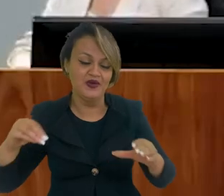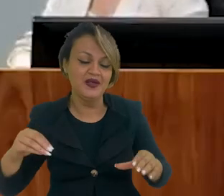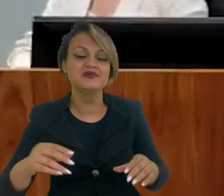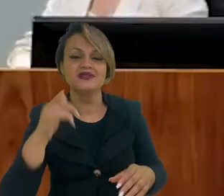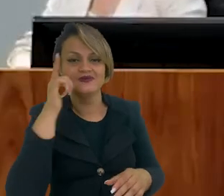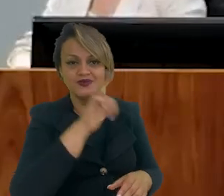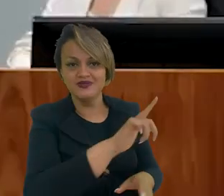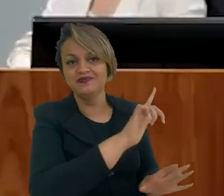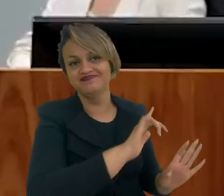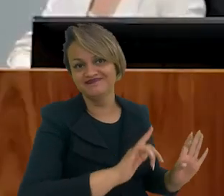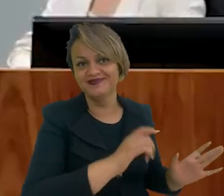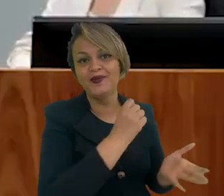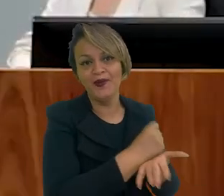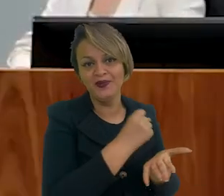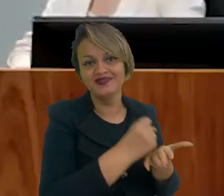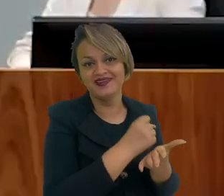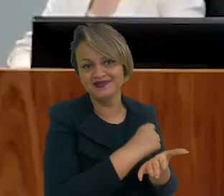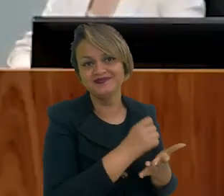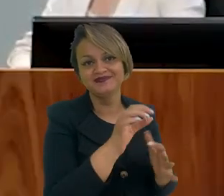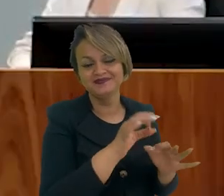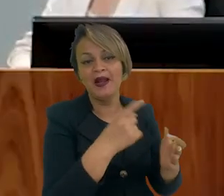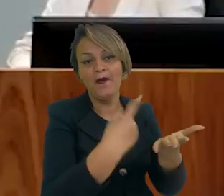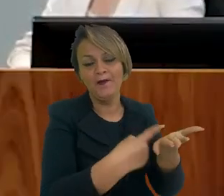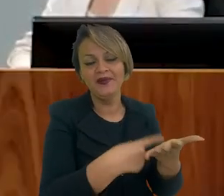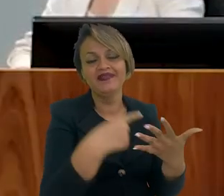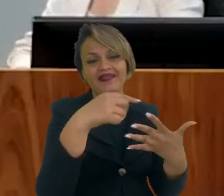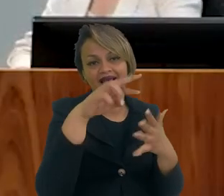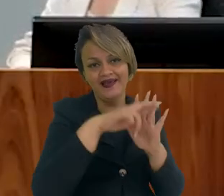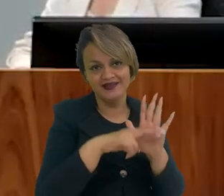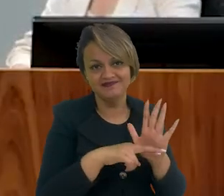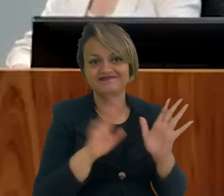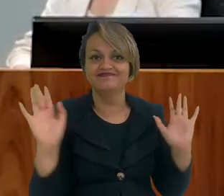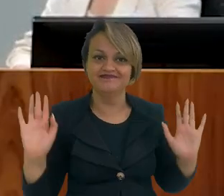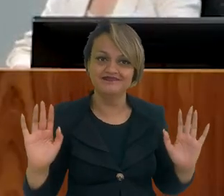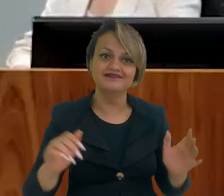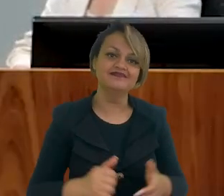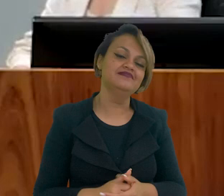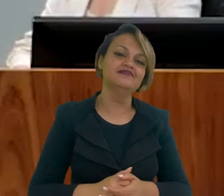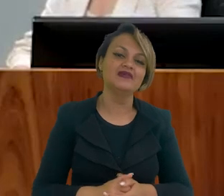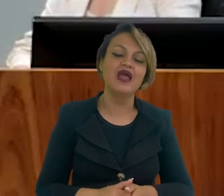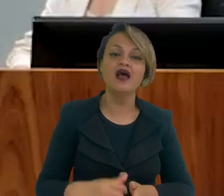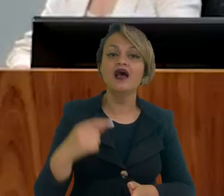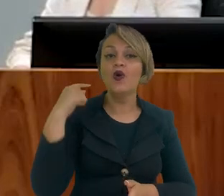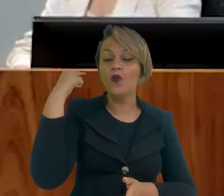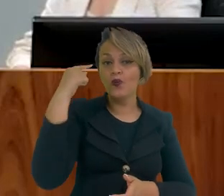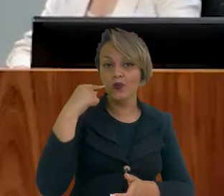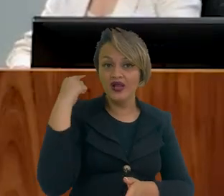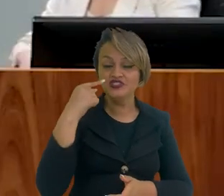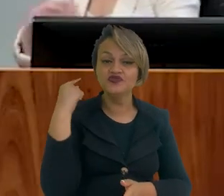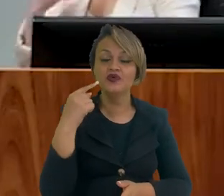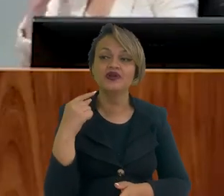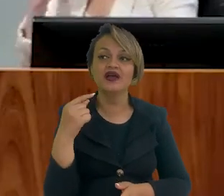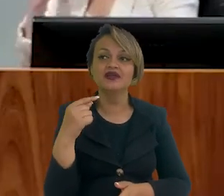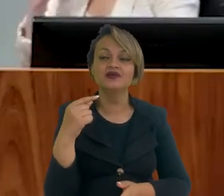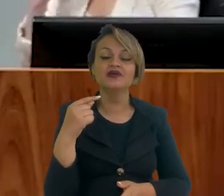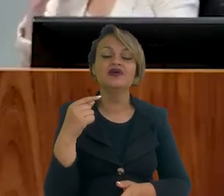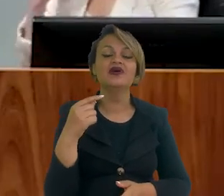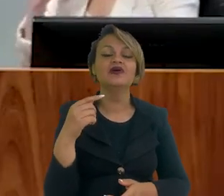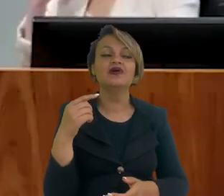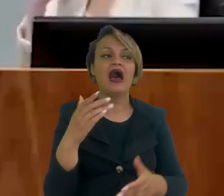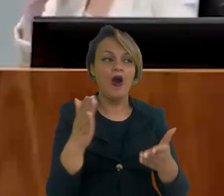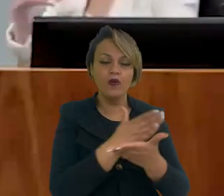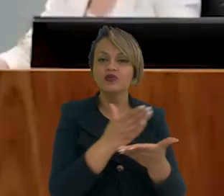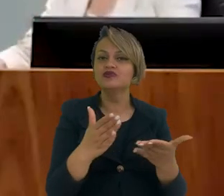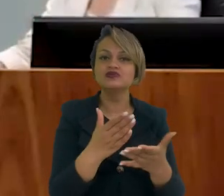né eu não recomendei ninguém mas os dois contratos foram assinados né enfim Então eu acho que o